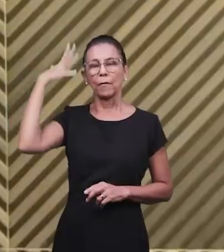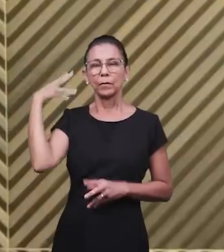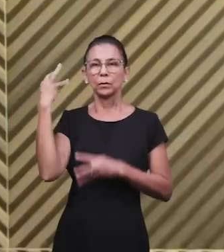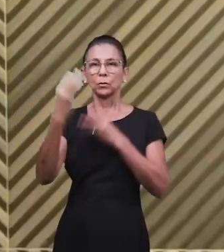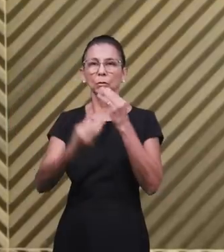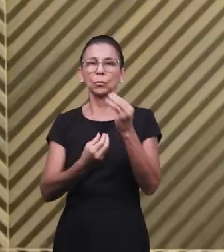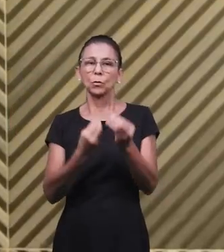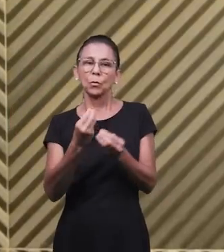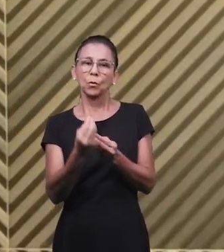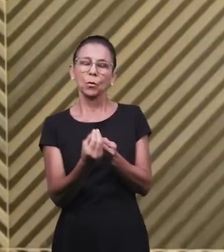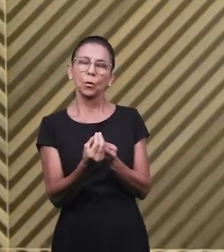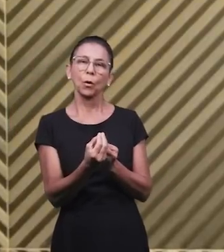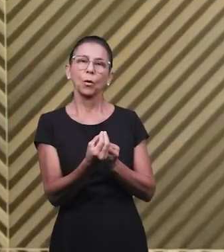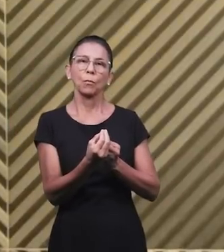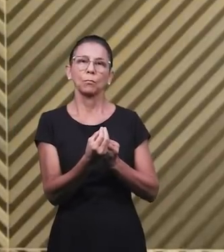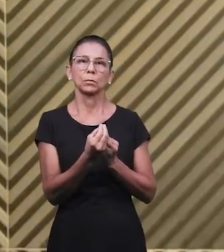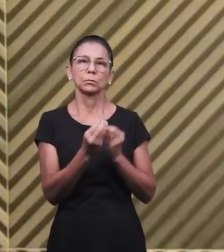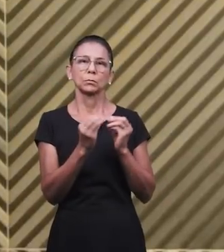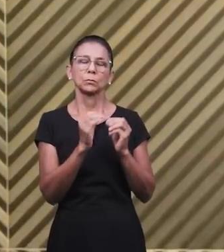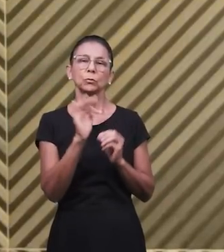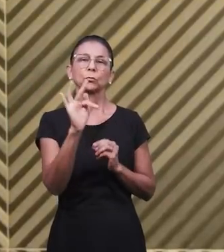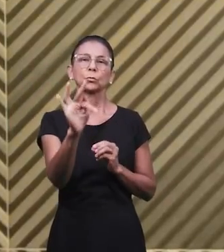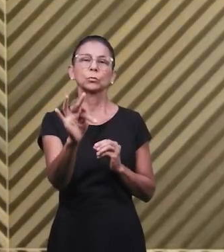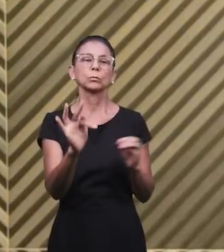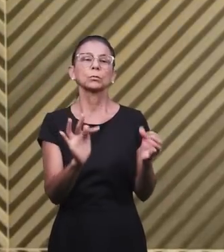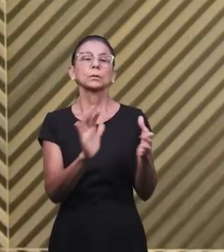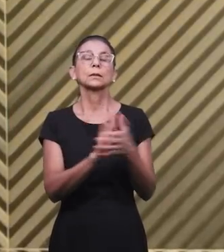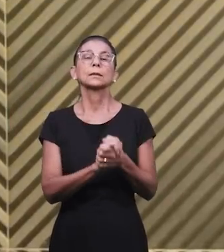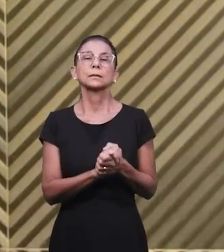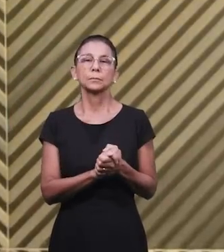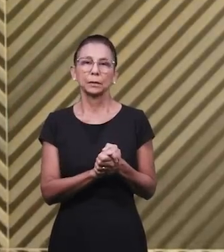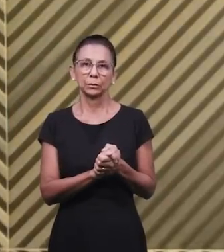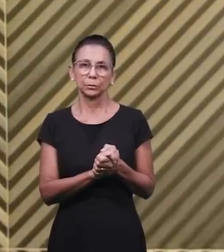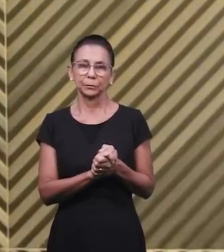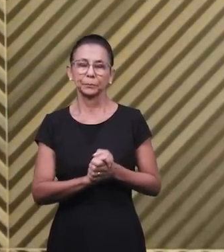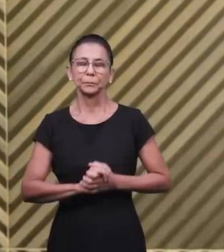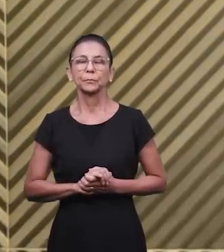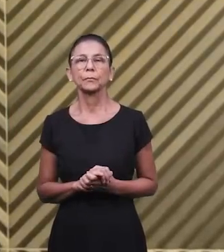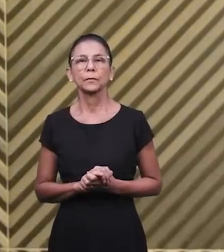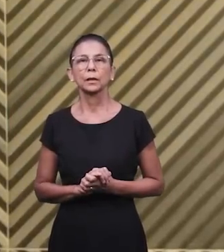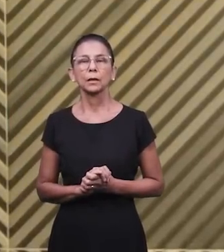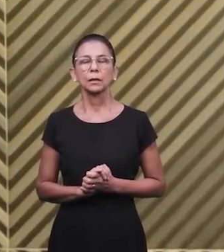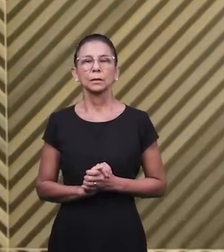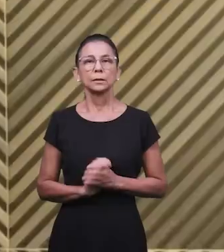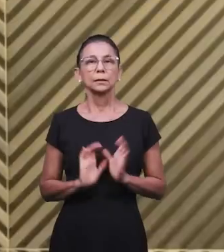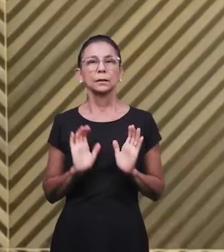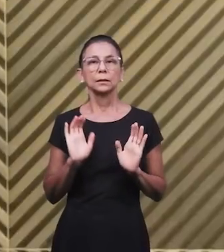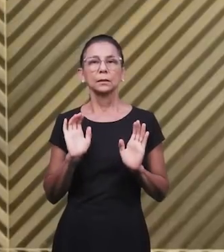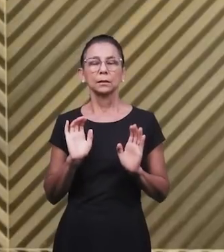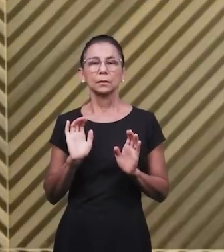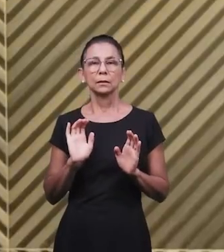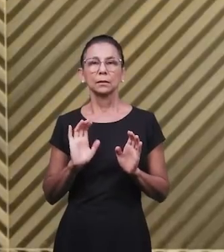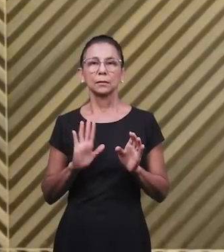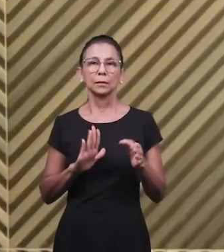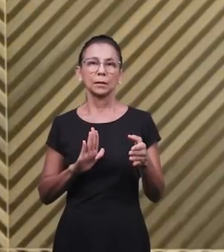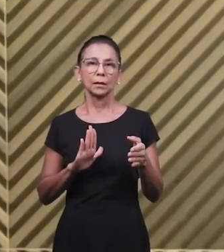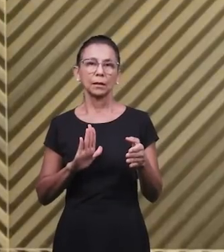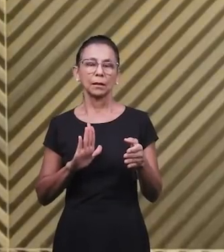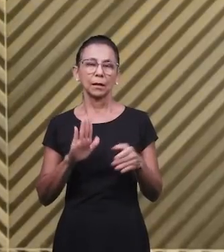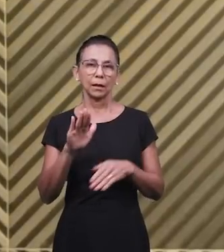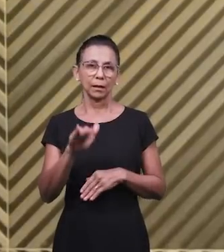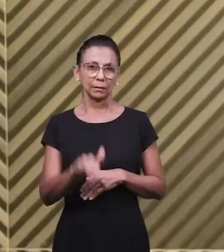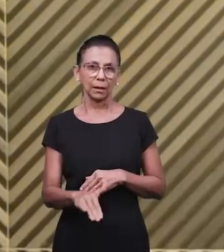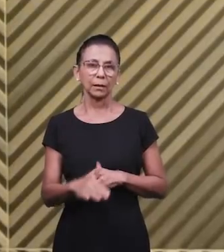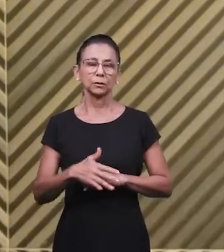de refletir sobre suas escolhas. No período da tarde, estivemos conectados via satélite com Domingos